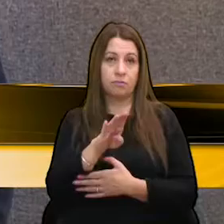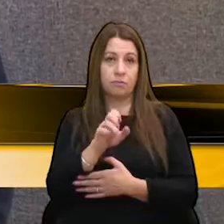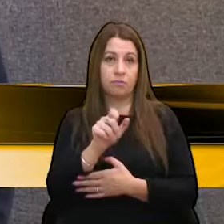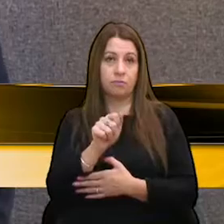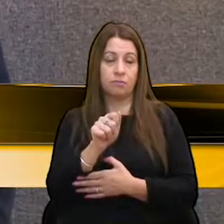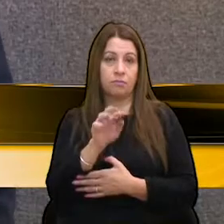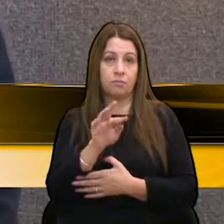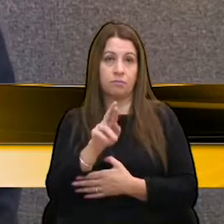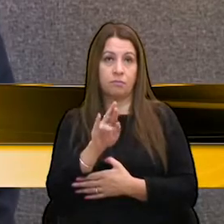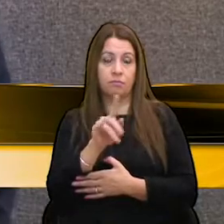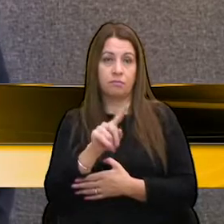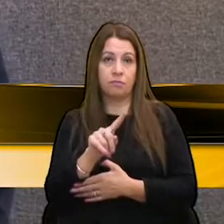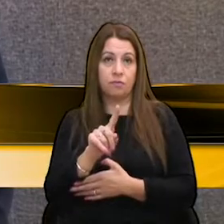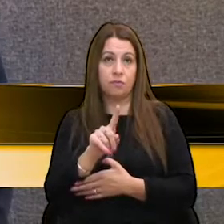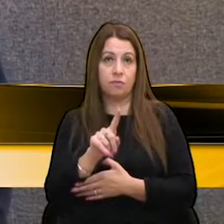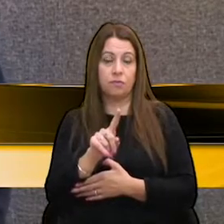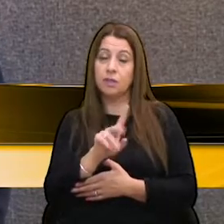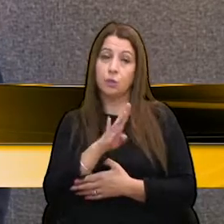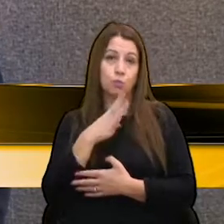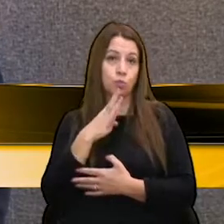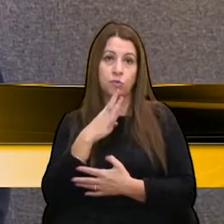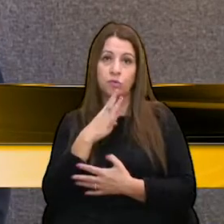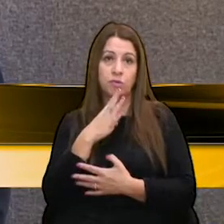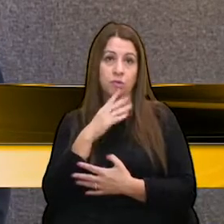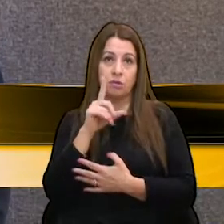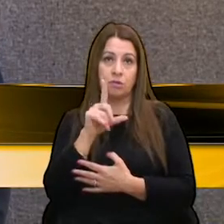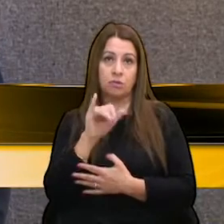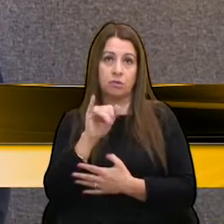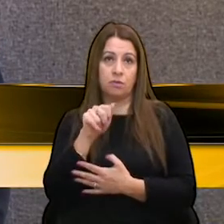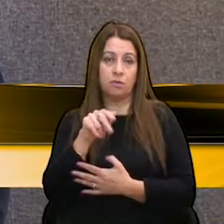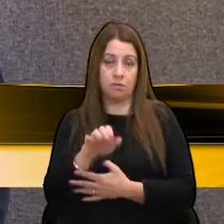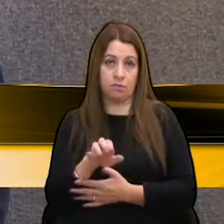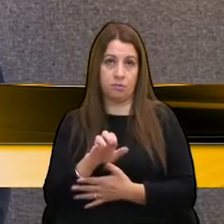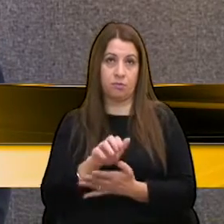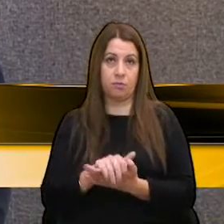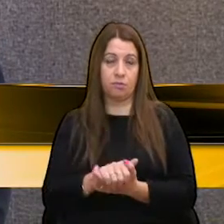Ribeiro. Quem não conhece a professora Liane,